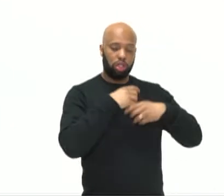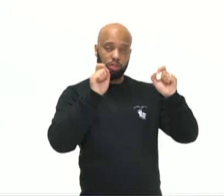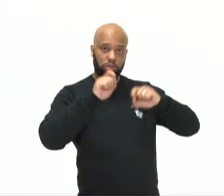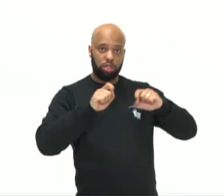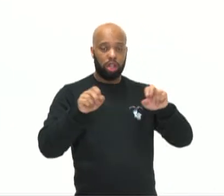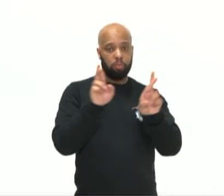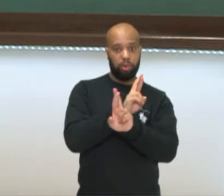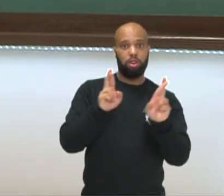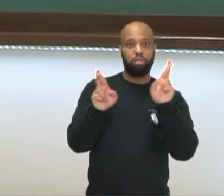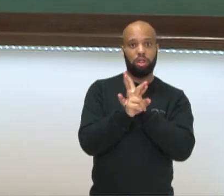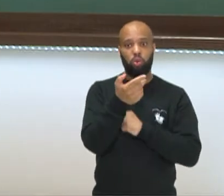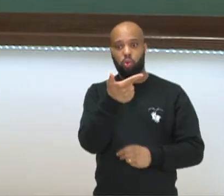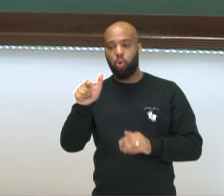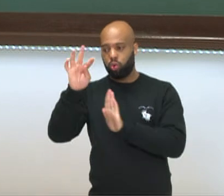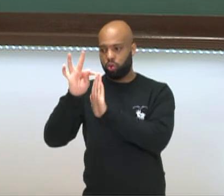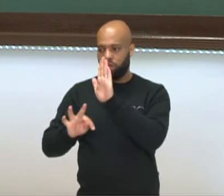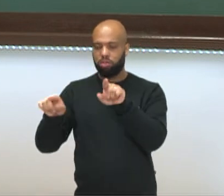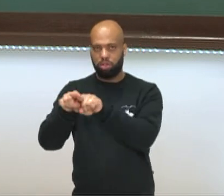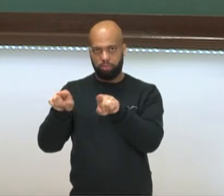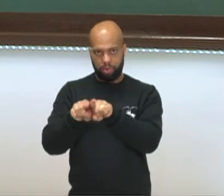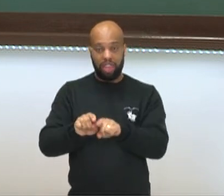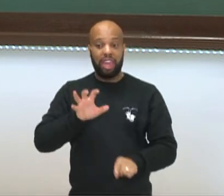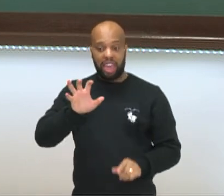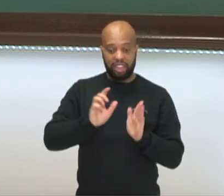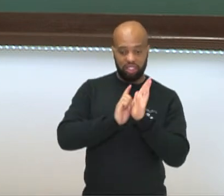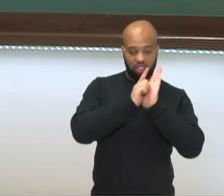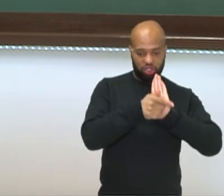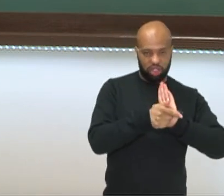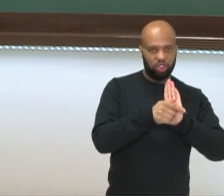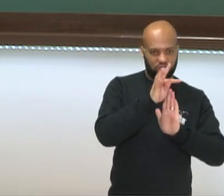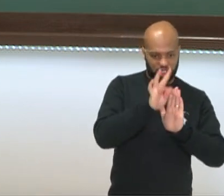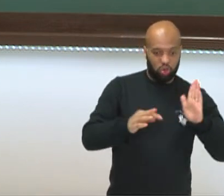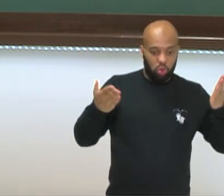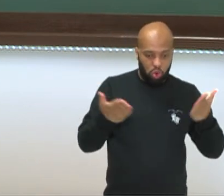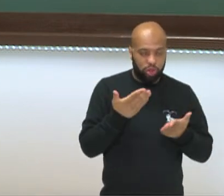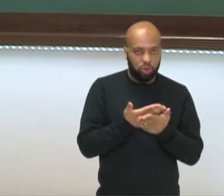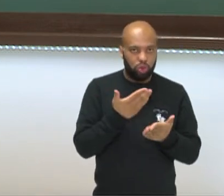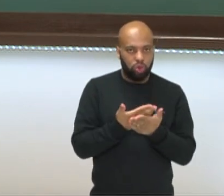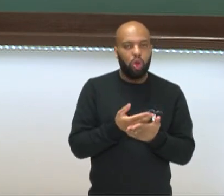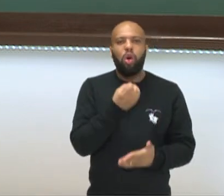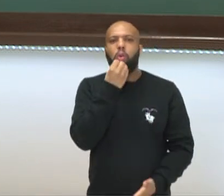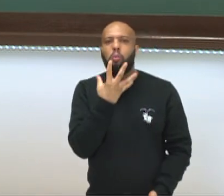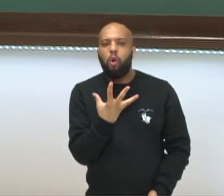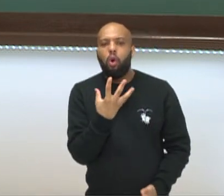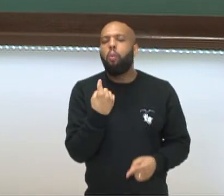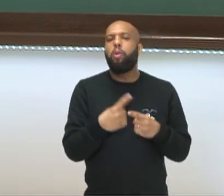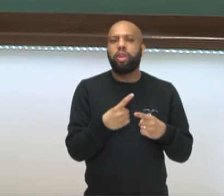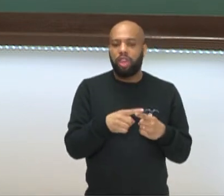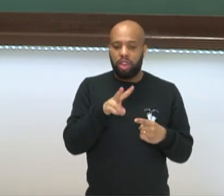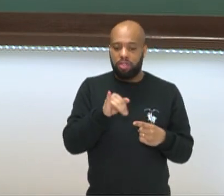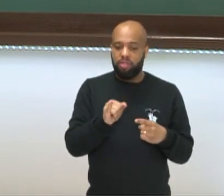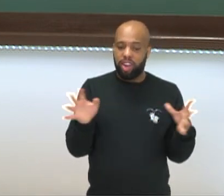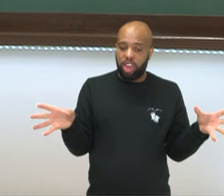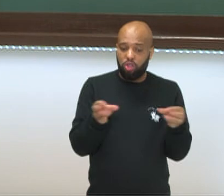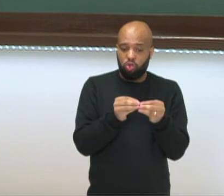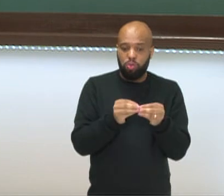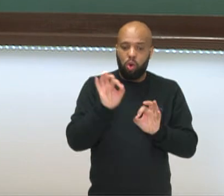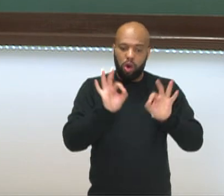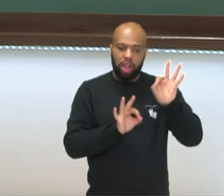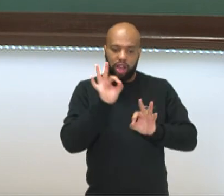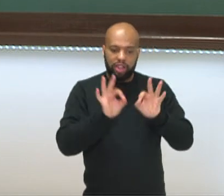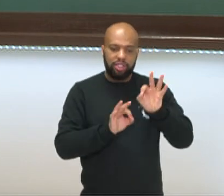se relacionar com outros textos. O infográfico é um texto ótimo para fazer resumos, para fazer esquemas